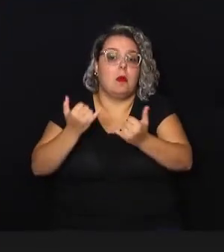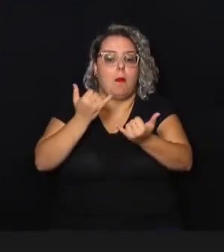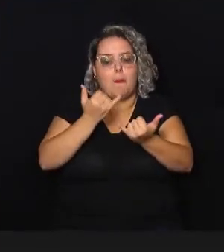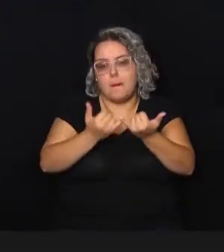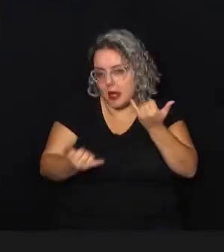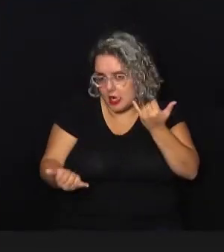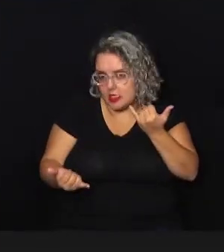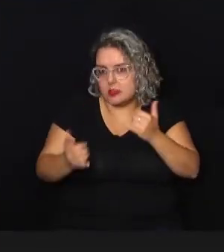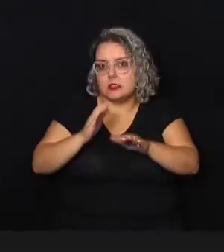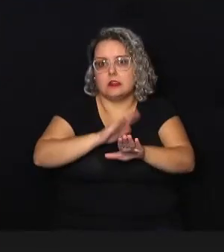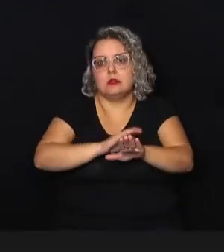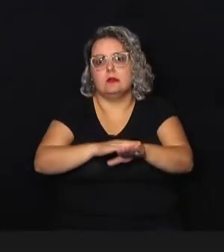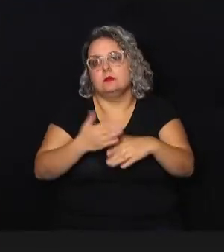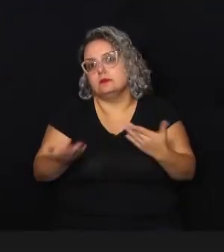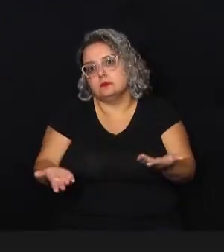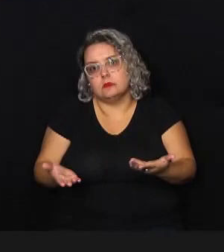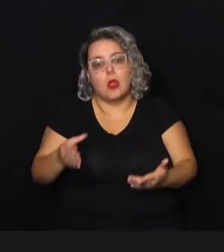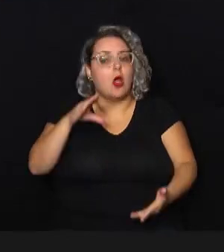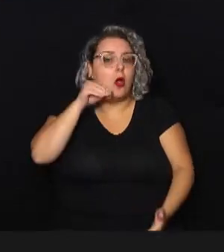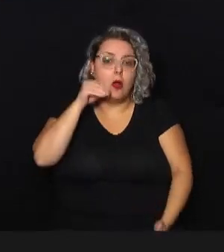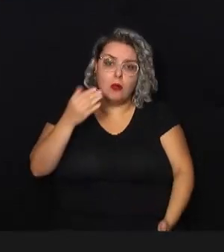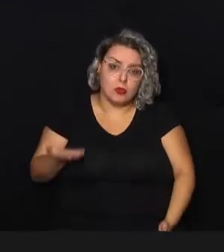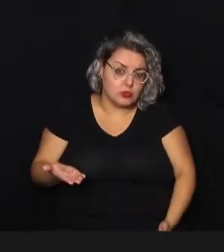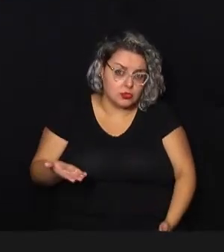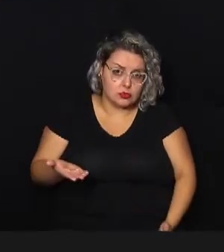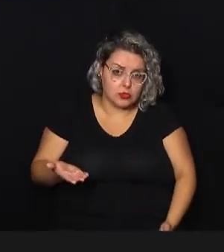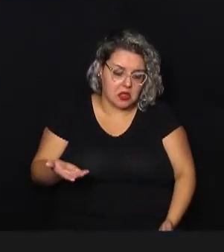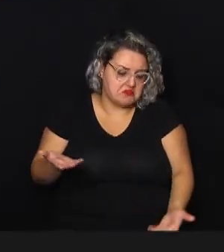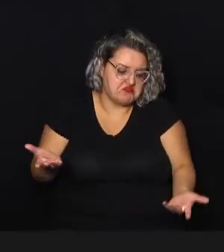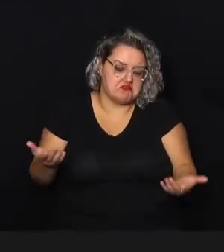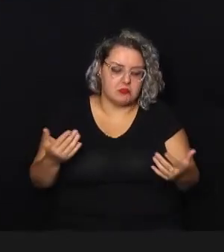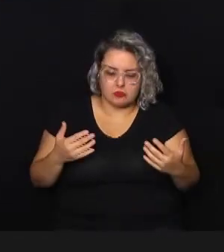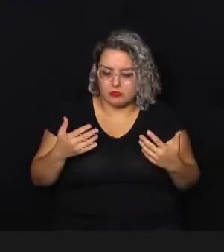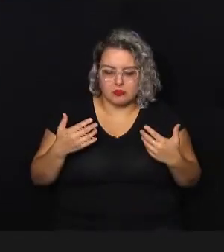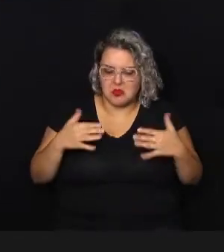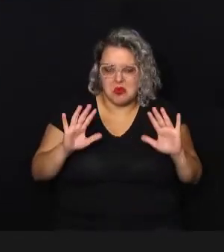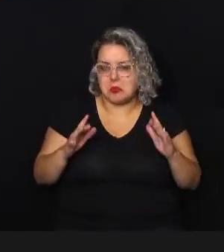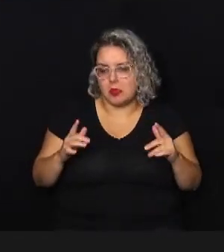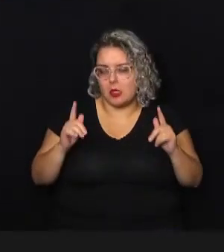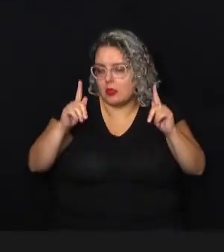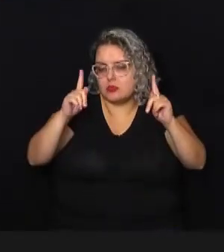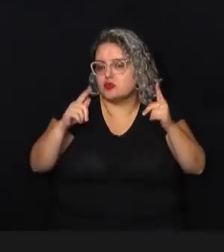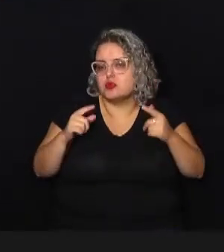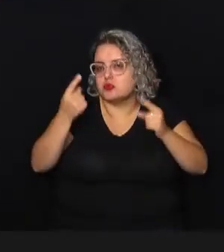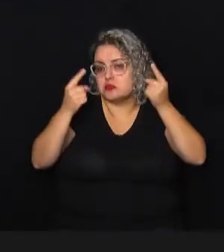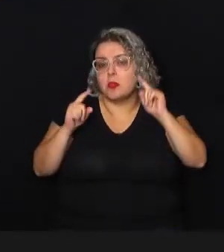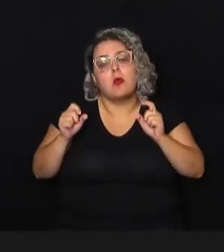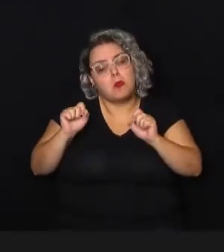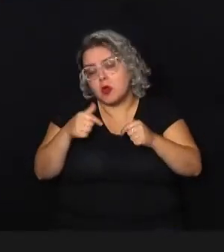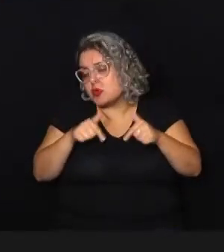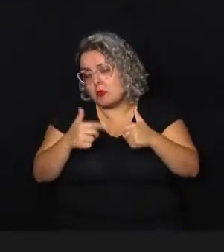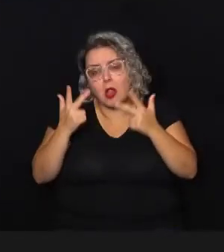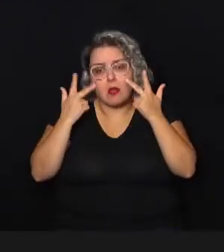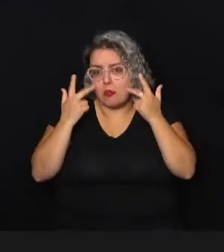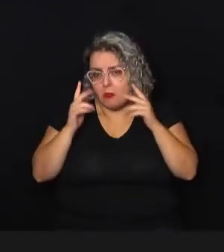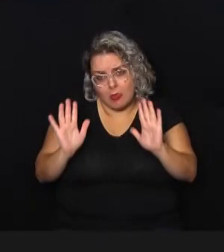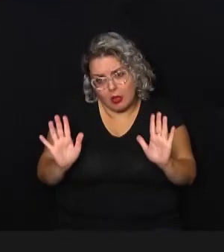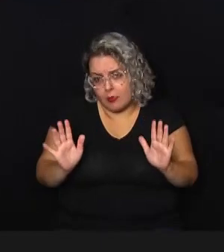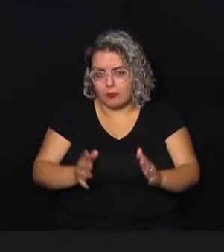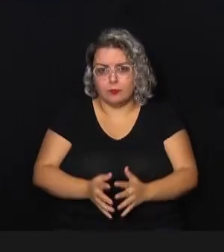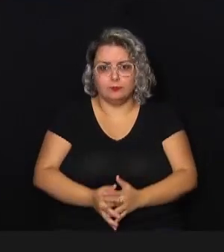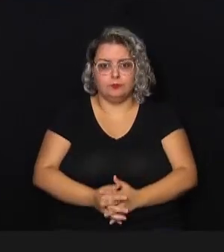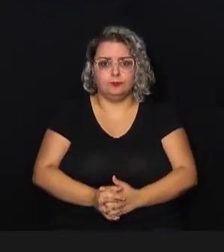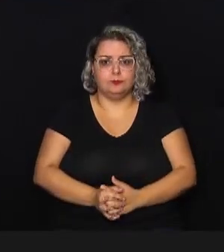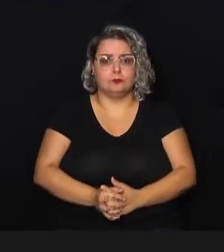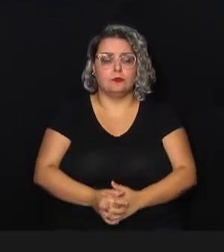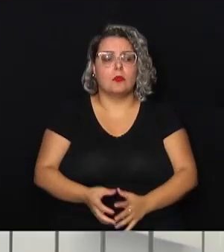parcialmente funcionando, aquele funcionário que não liga para o carnaval, que não quer curtir o carnaval, ele pode continuar trabalhando normalmente.